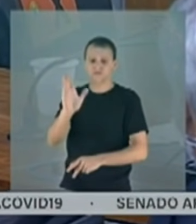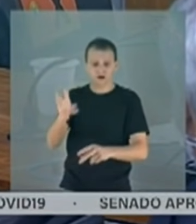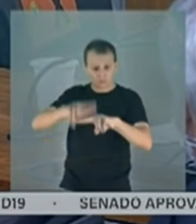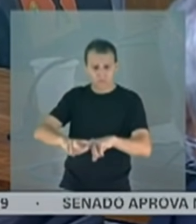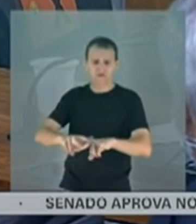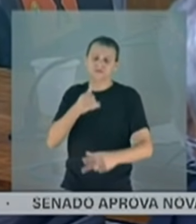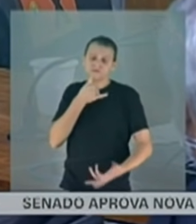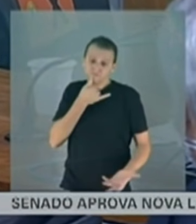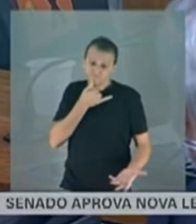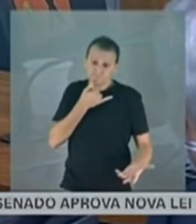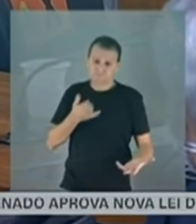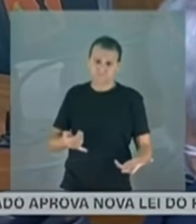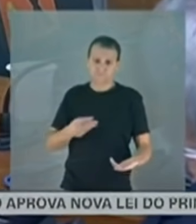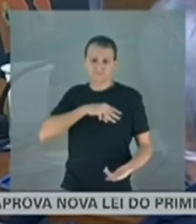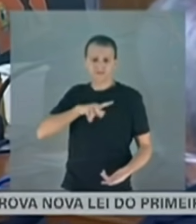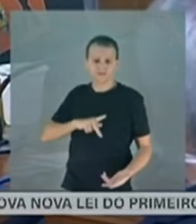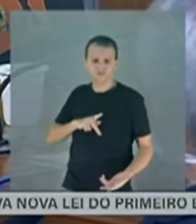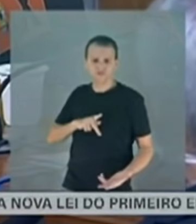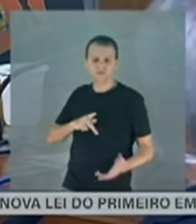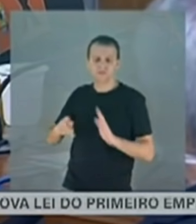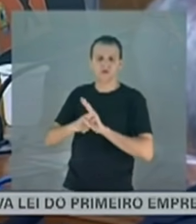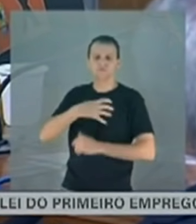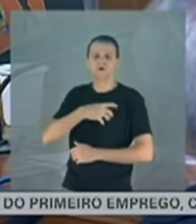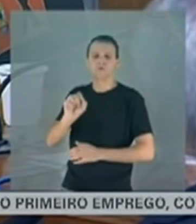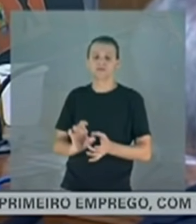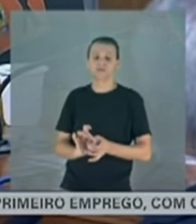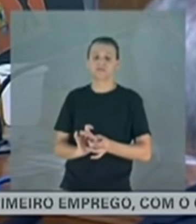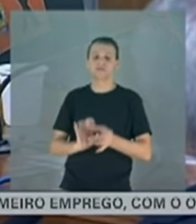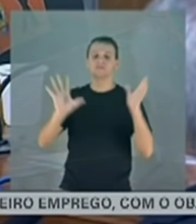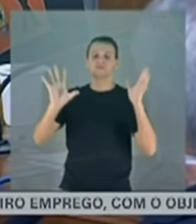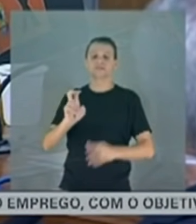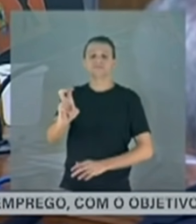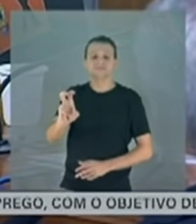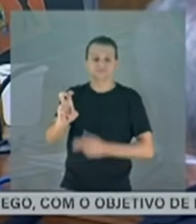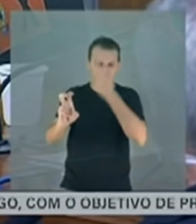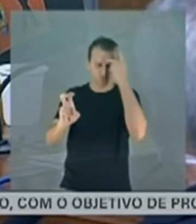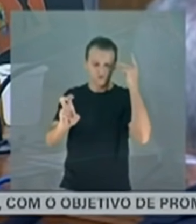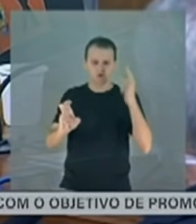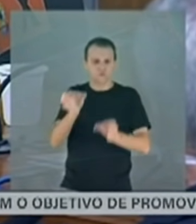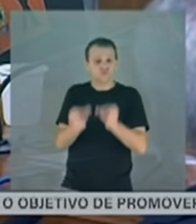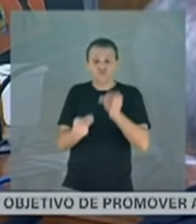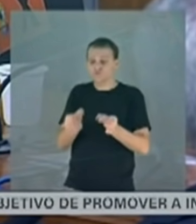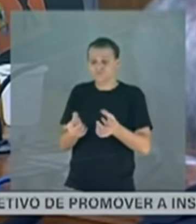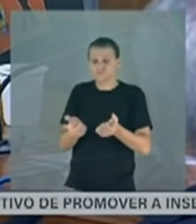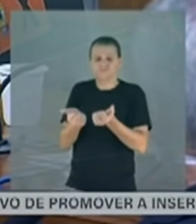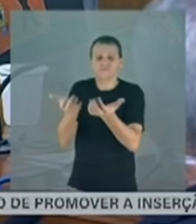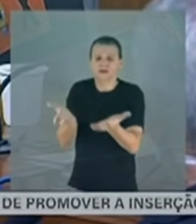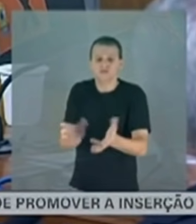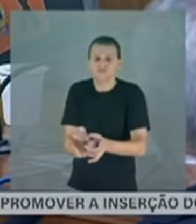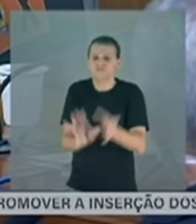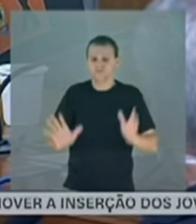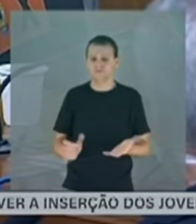o Ministério Público da Bahia pediu a liberdade de 5 meliantes, né? E um juiz deu. Mas